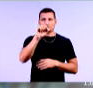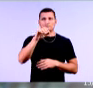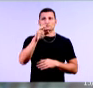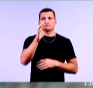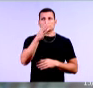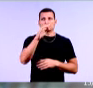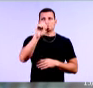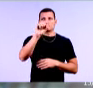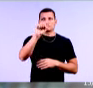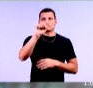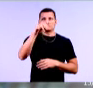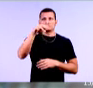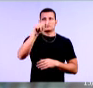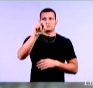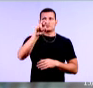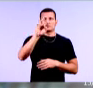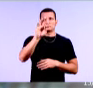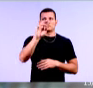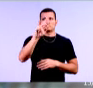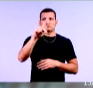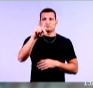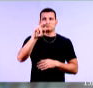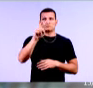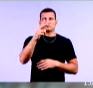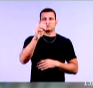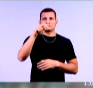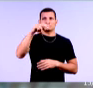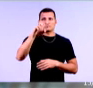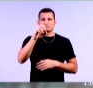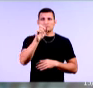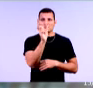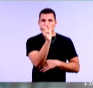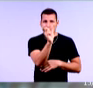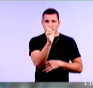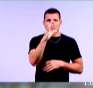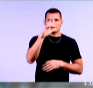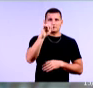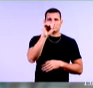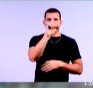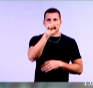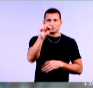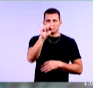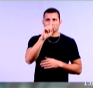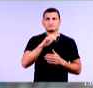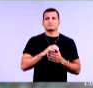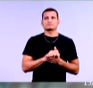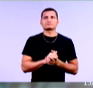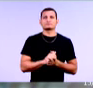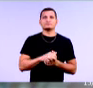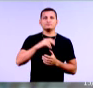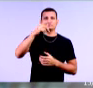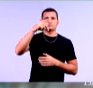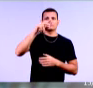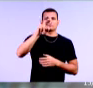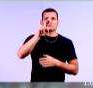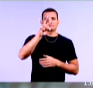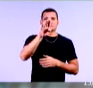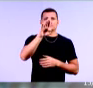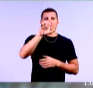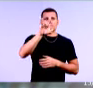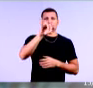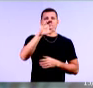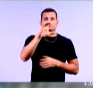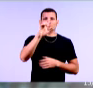Class, a minha palavra reservada, que eu tinha comentado com vocês. O público é uma definição pública, gente, tá?